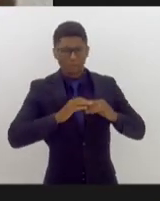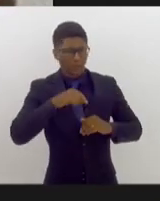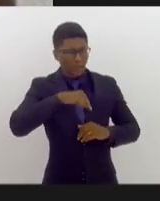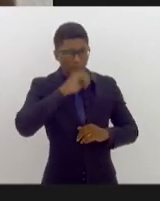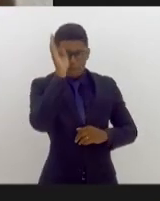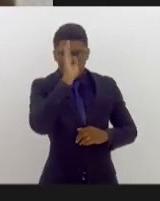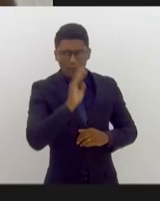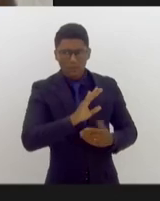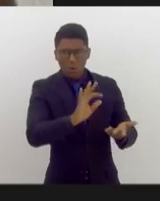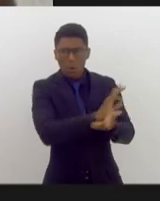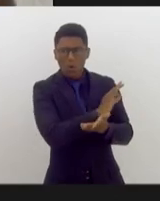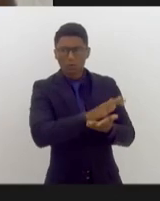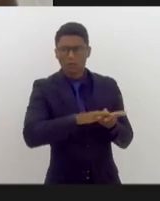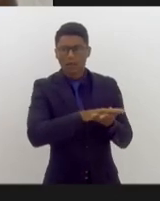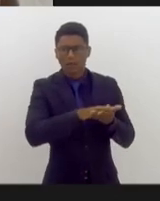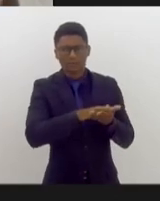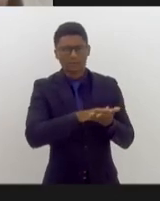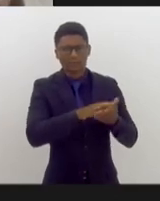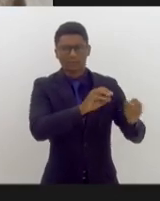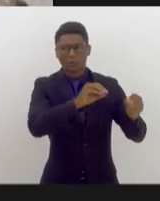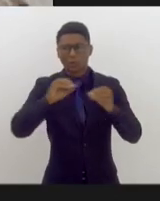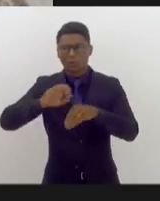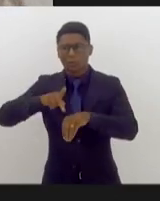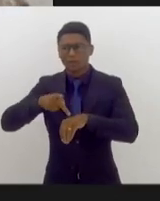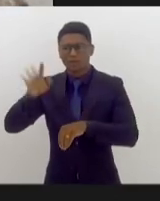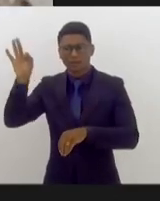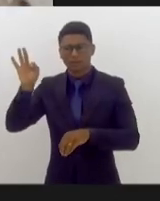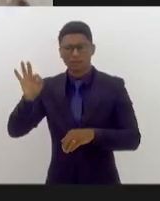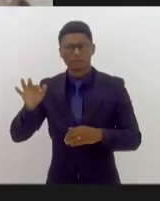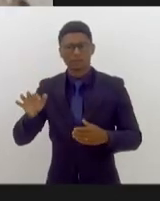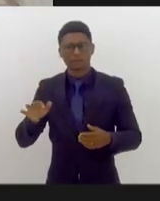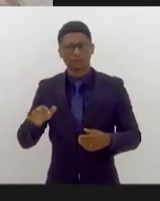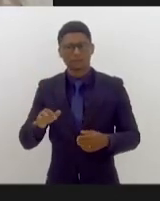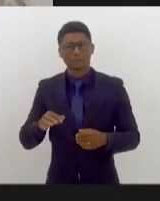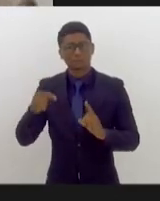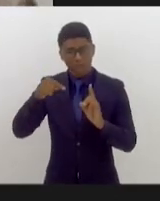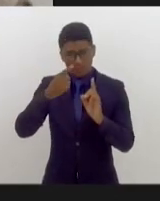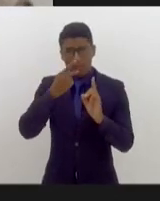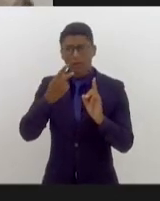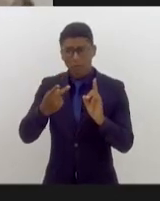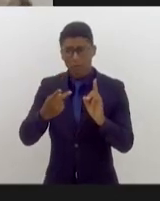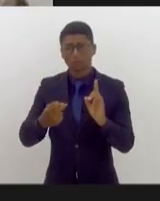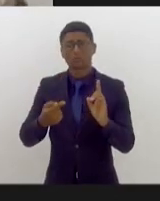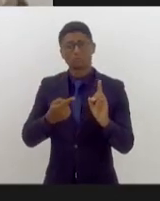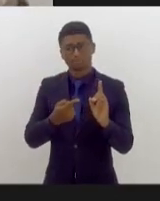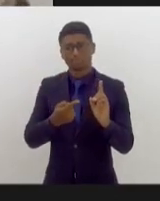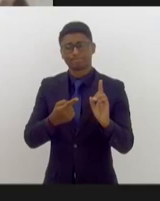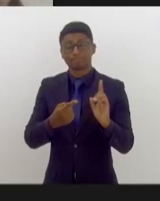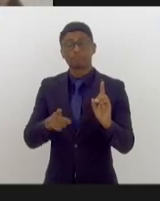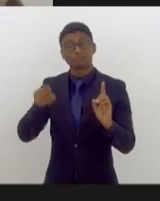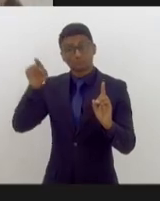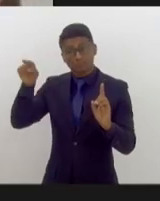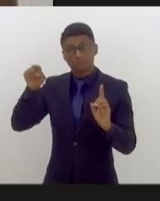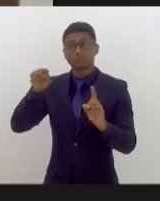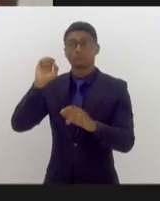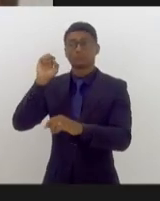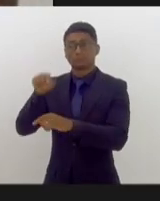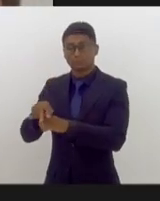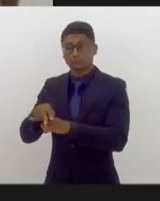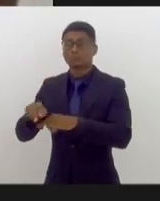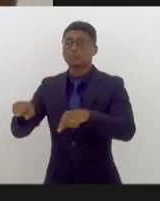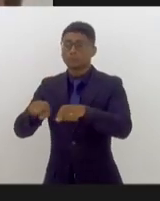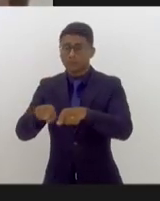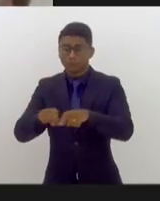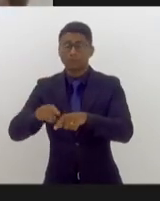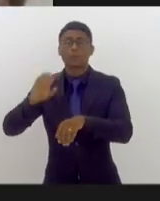é muito, muito triste. E aí o que ela falou? Ah, eu fui absorvida lá, mas eu cheguei e tive que fazer outros cursos,